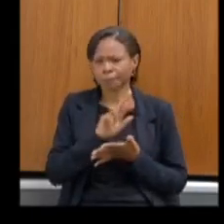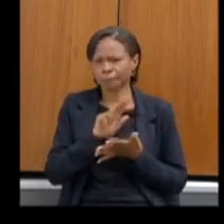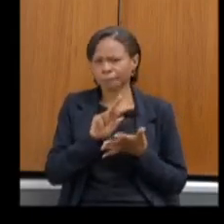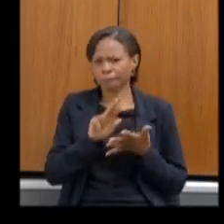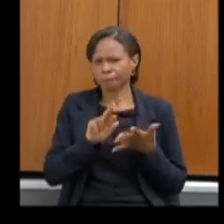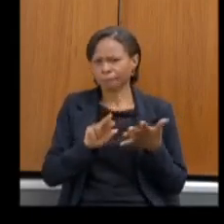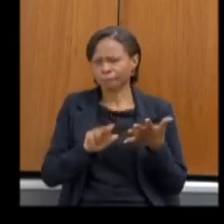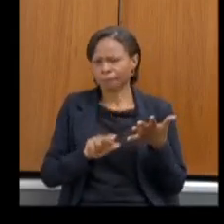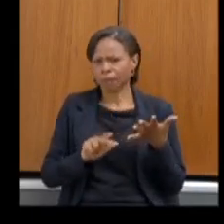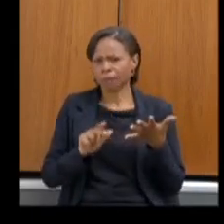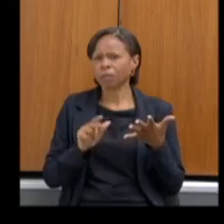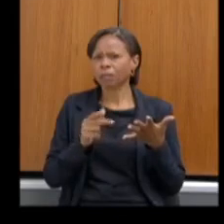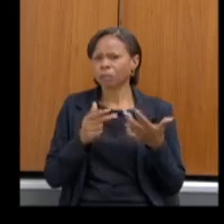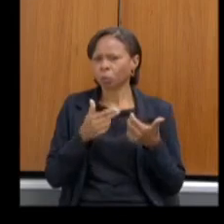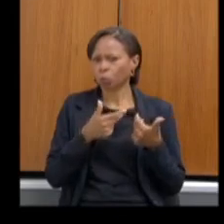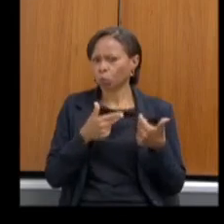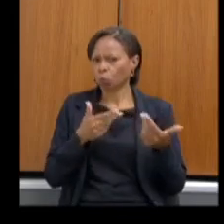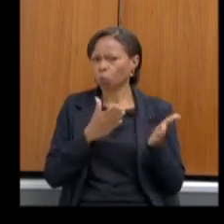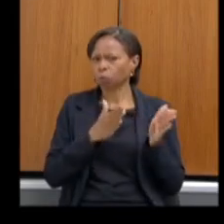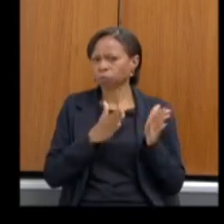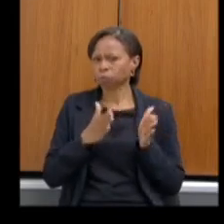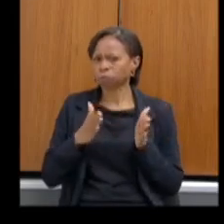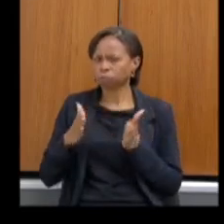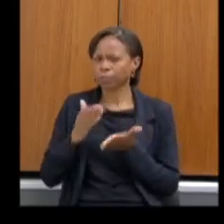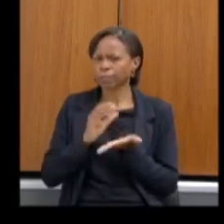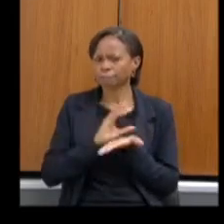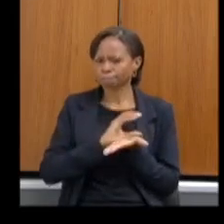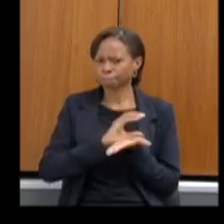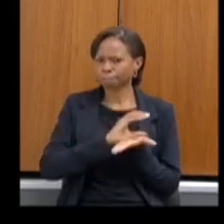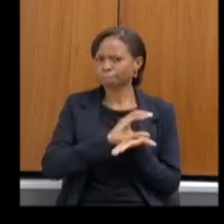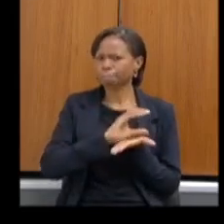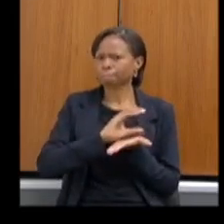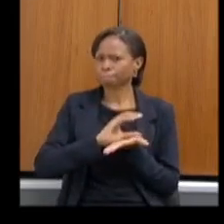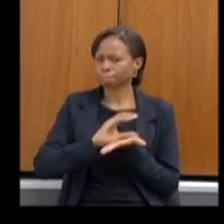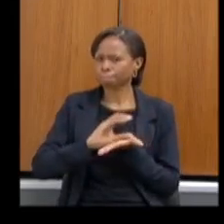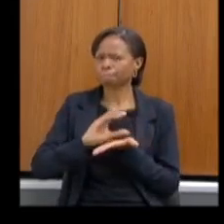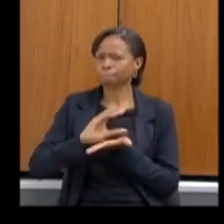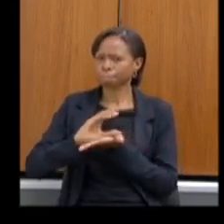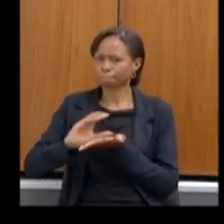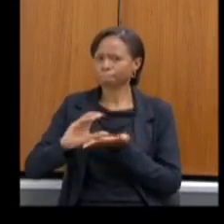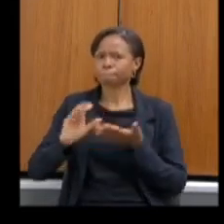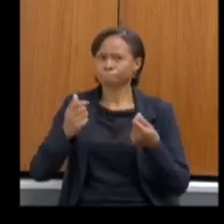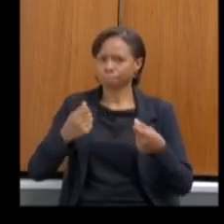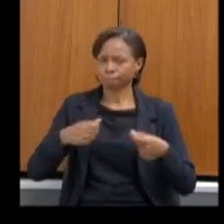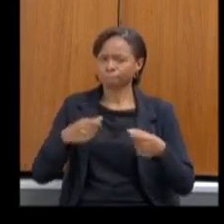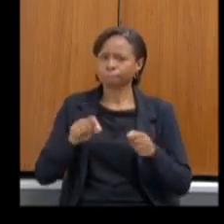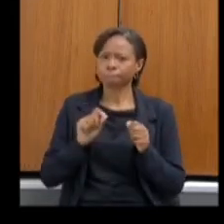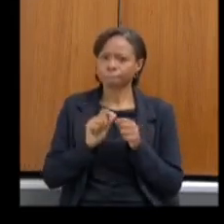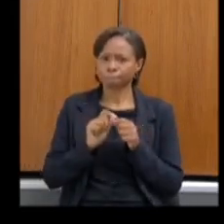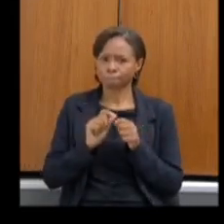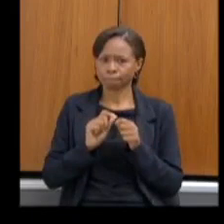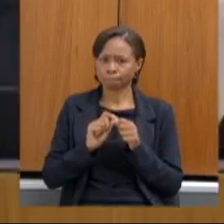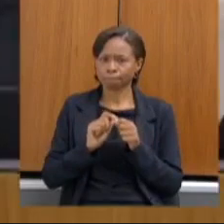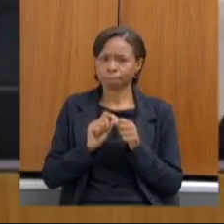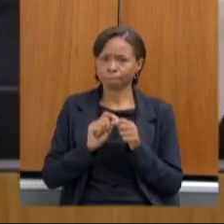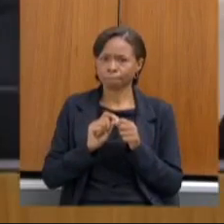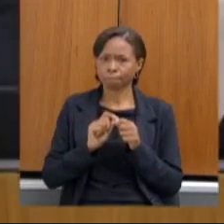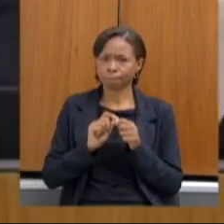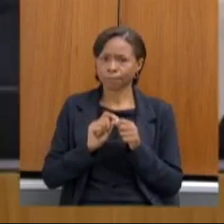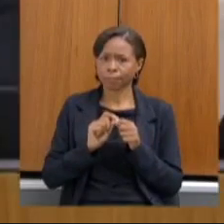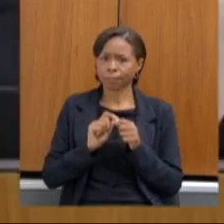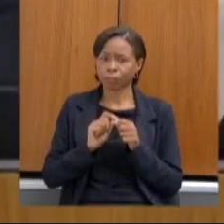ele e os jogos fazer não fazer mente os jogos de pesquisa